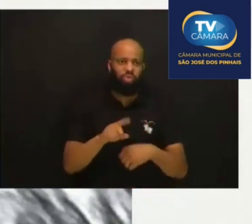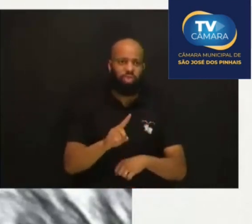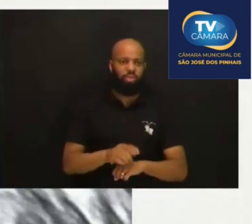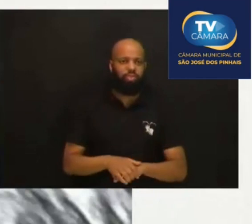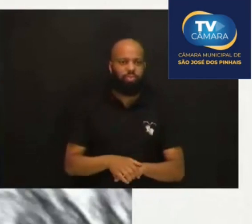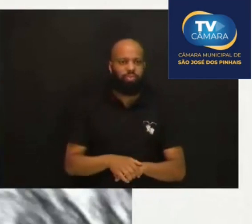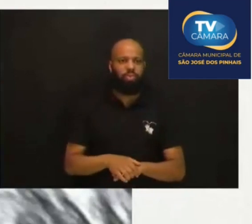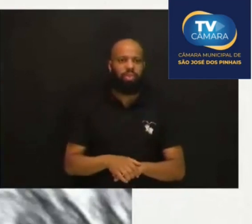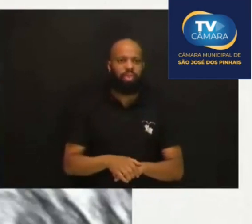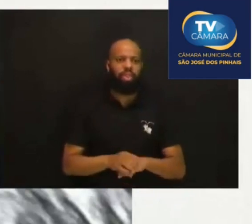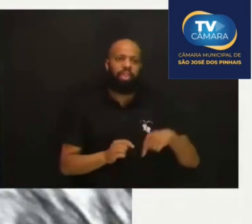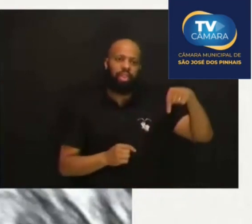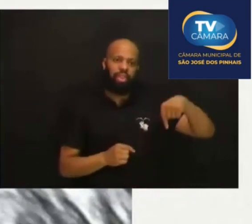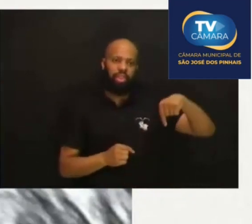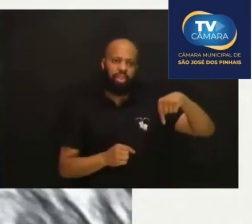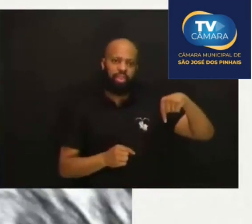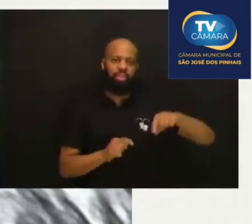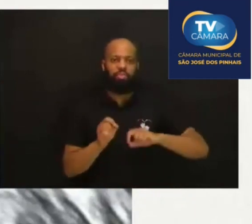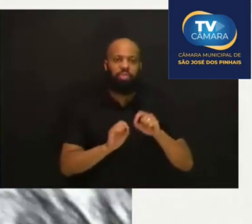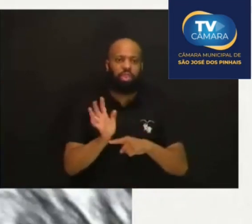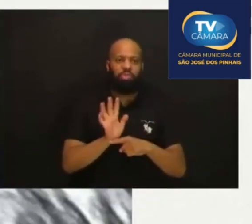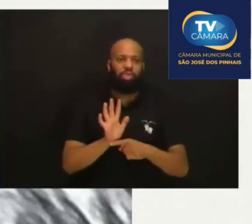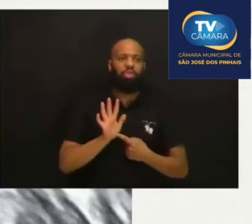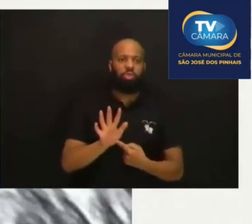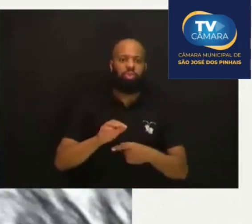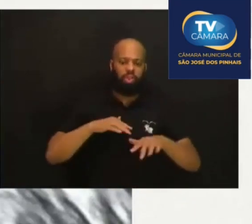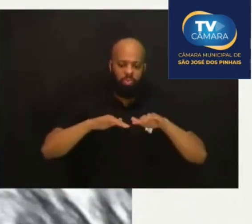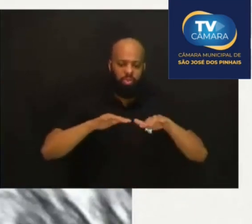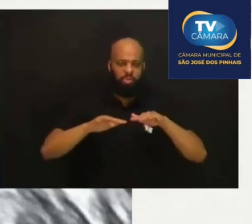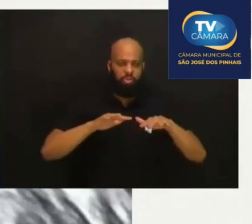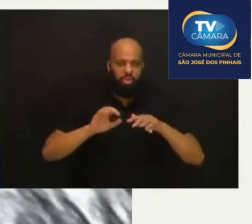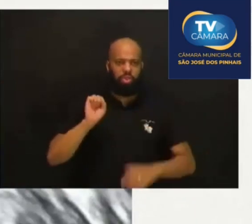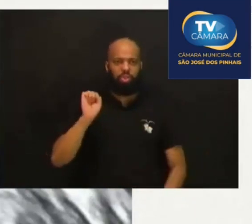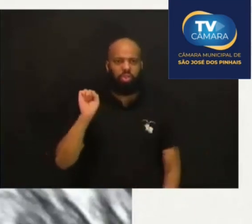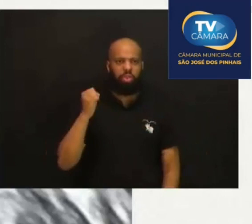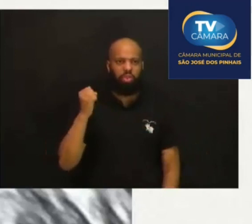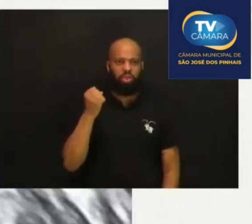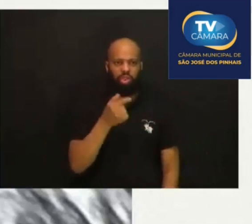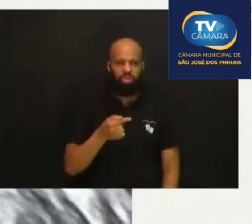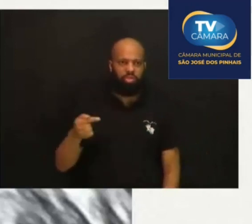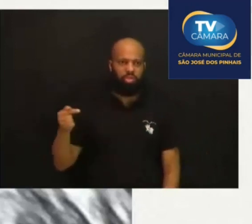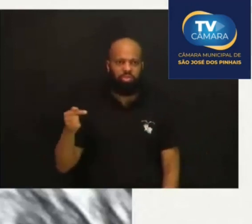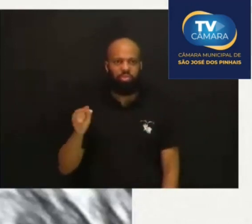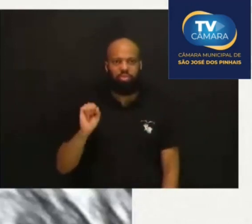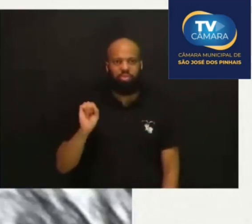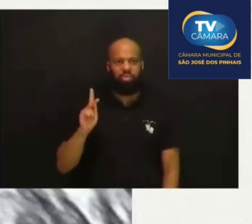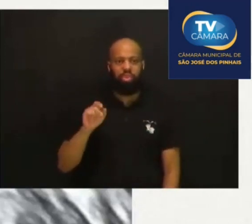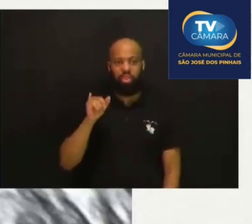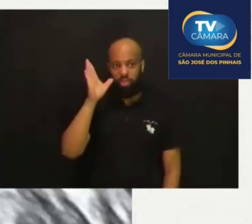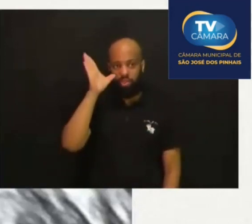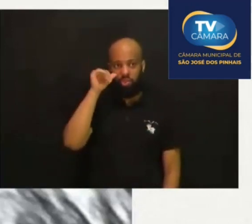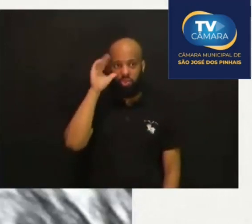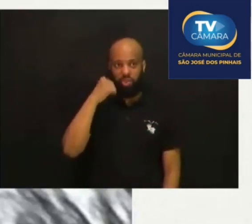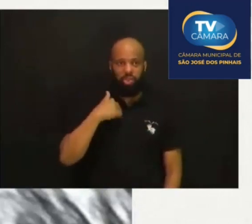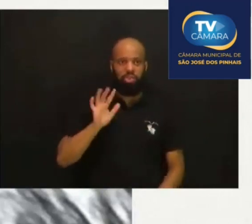Este vídeo era para mostrar que ele se mexe na 8ª semana. Mas, enfim, se os senhores ficarem curiosos, eu